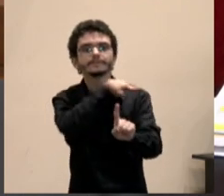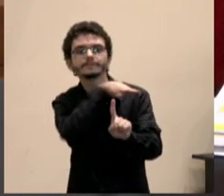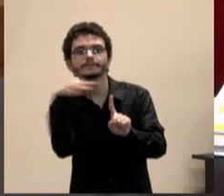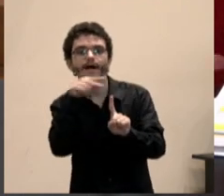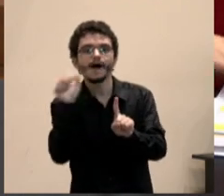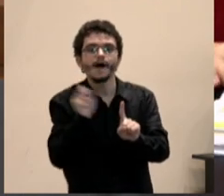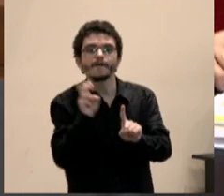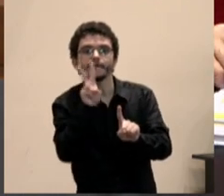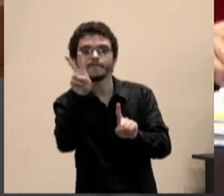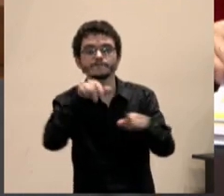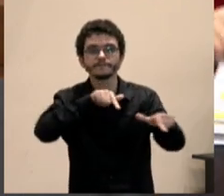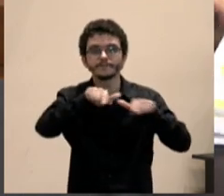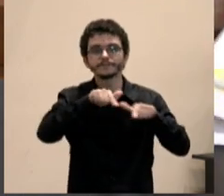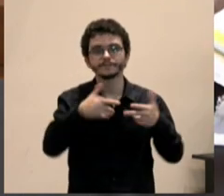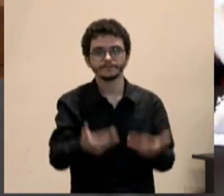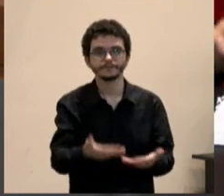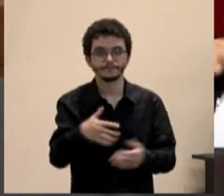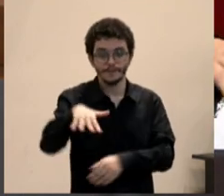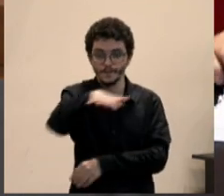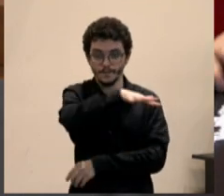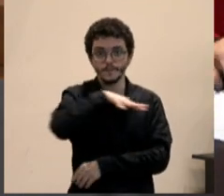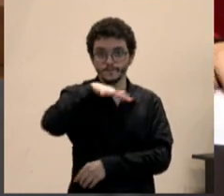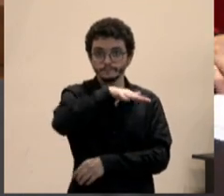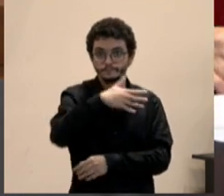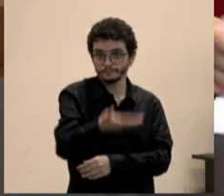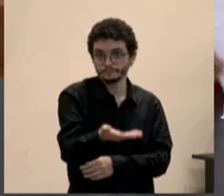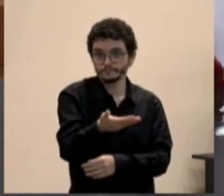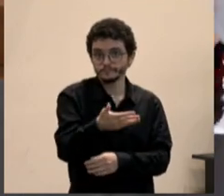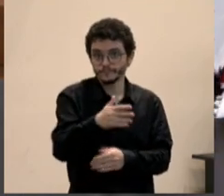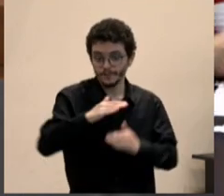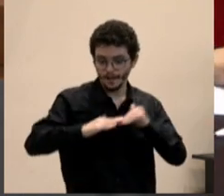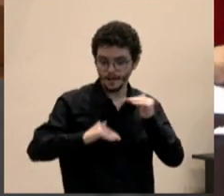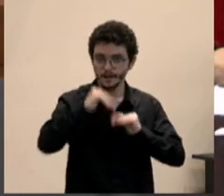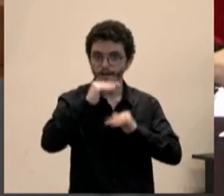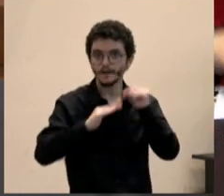valorizar os seus trabalhadores no espaço que está construindo a gestão.